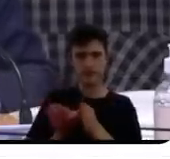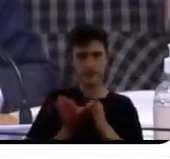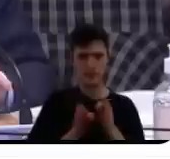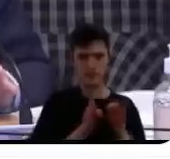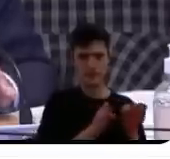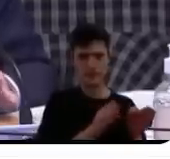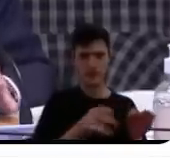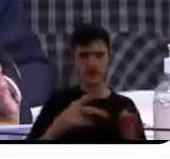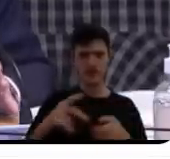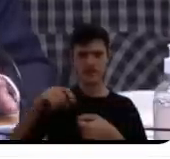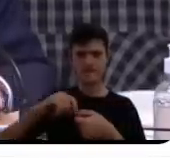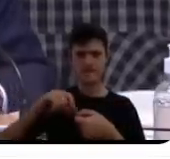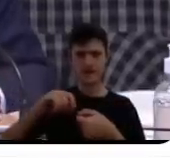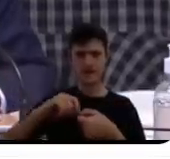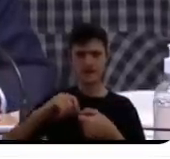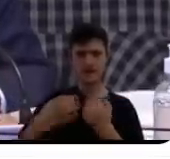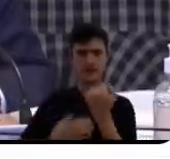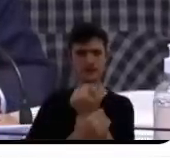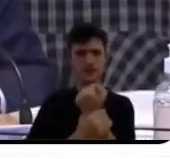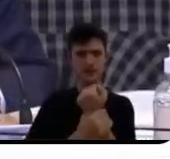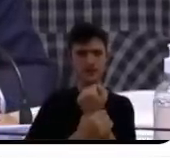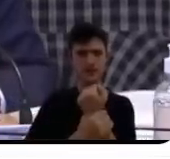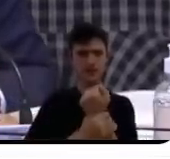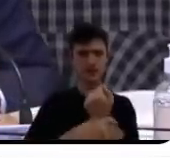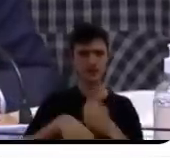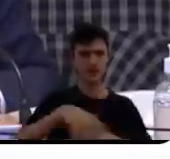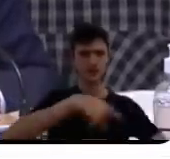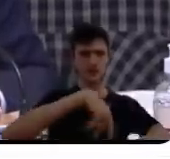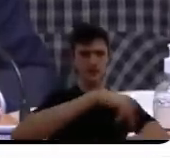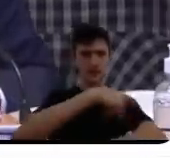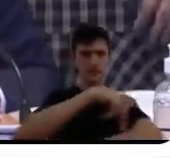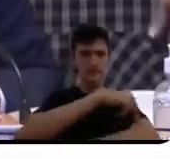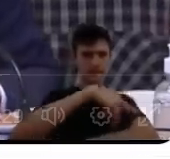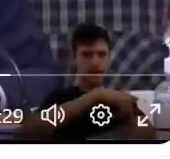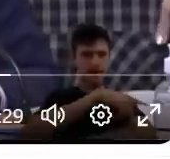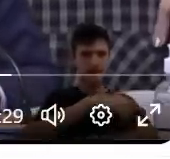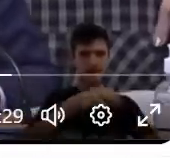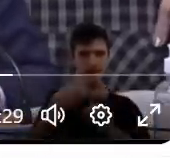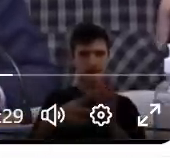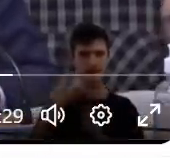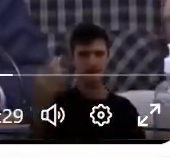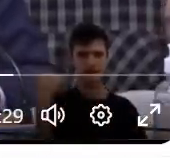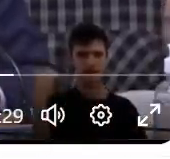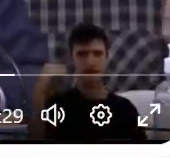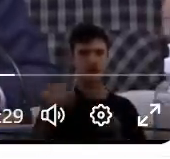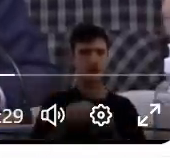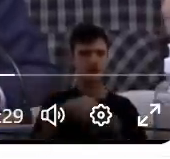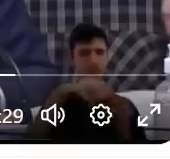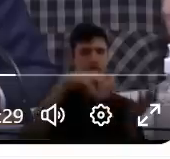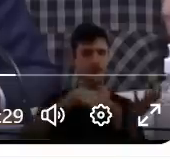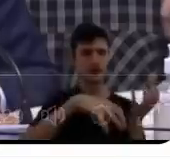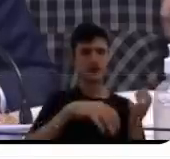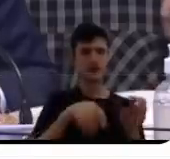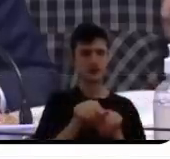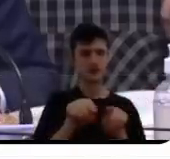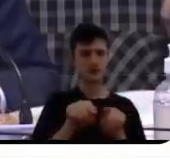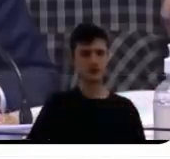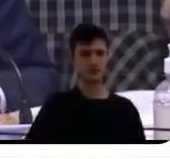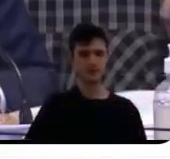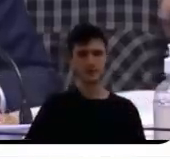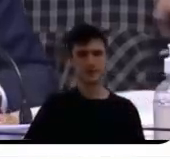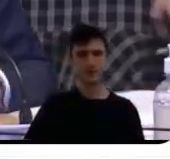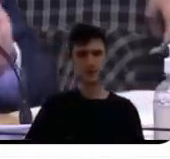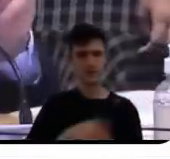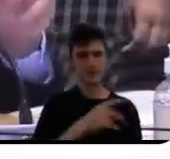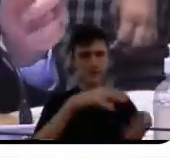senhor faça faça segurança dá para ter os poderes em Planalto e na realidade Deputado o planalto é um